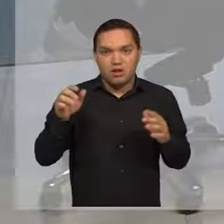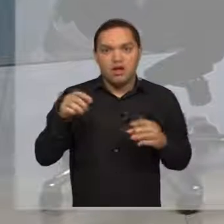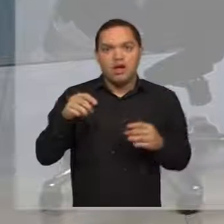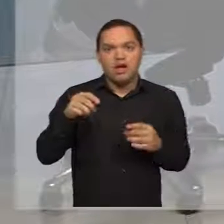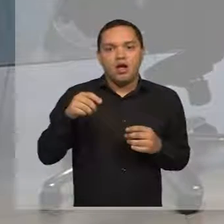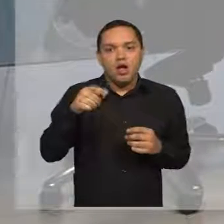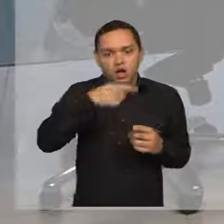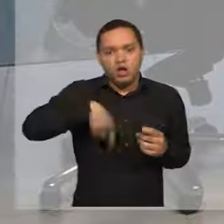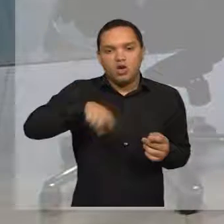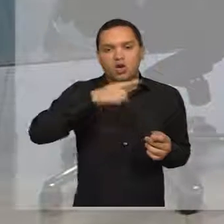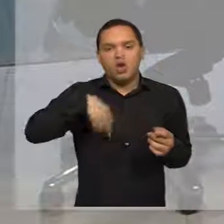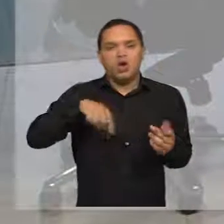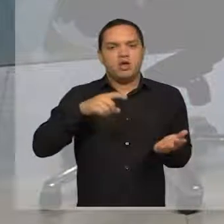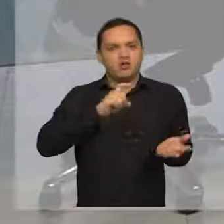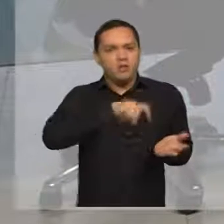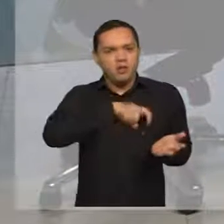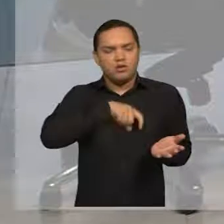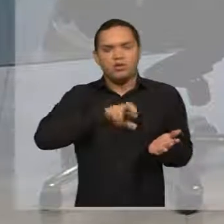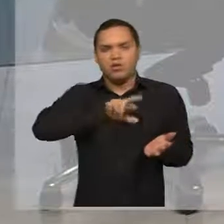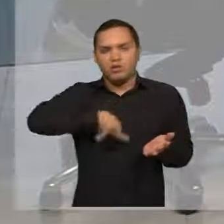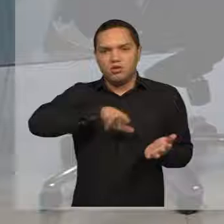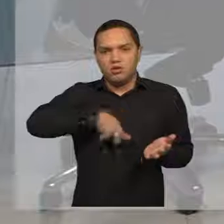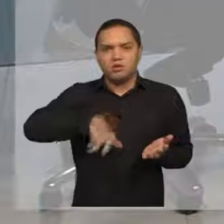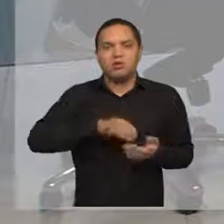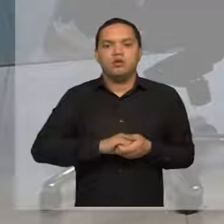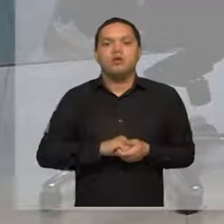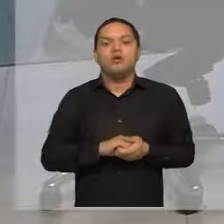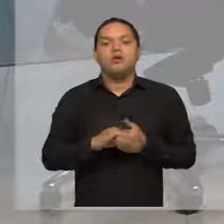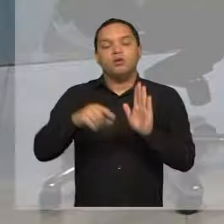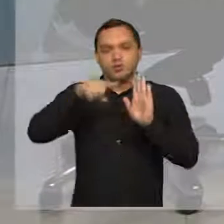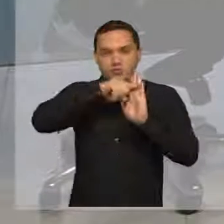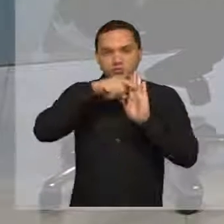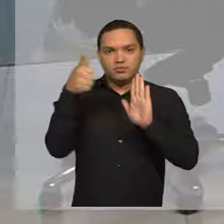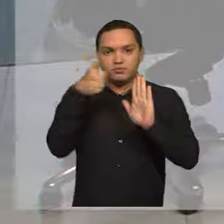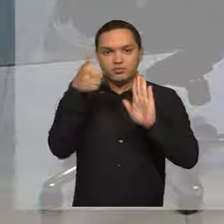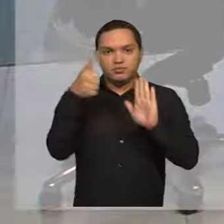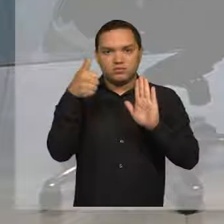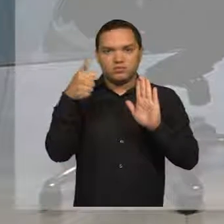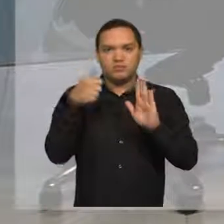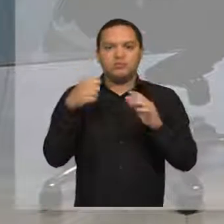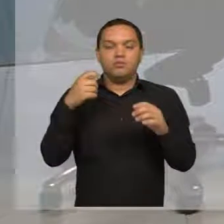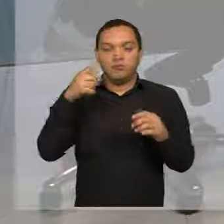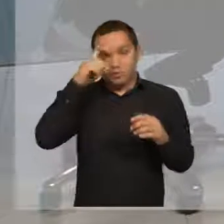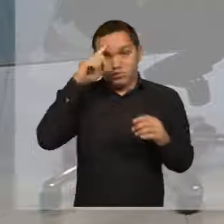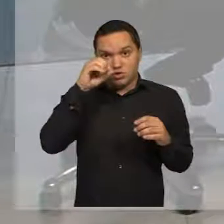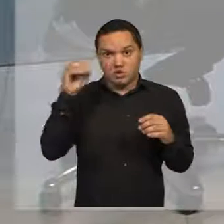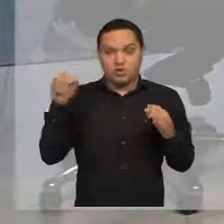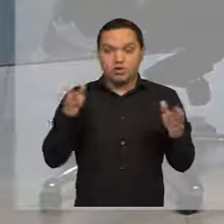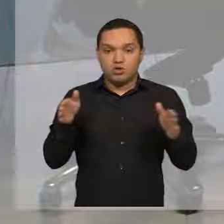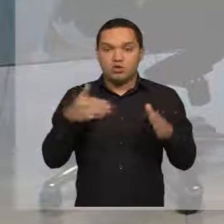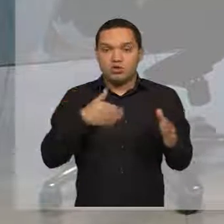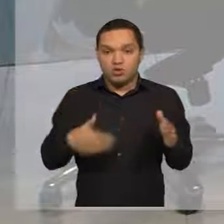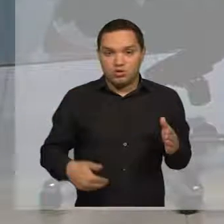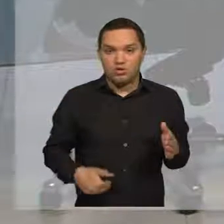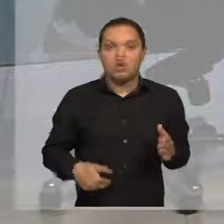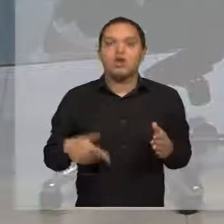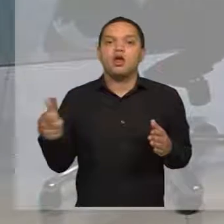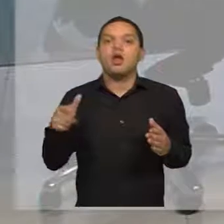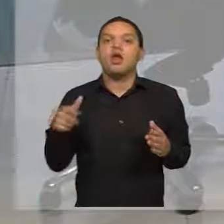que a gente está aqui com má vontade, eu vou começar aqui pelo primeiro item. A Agenda de 100 Dias de Governo é um